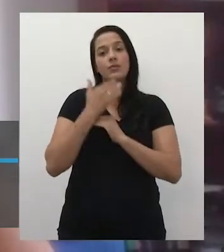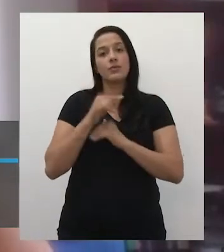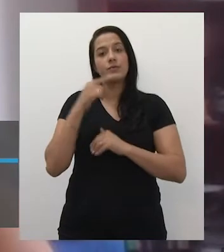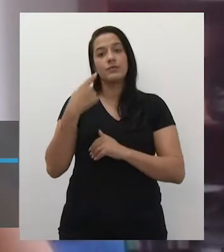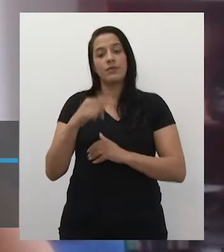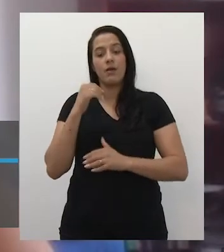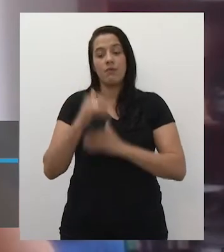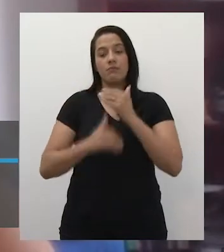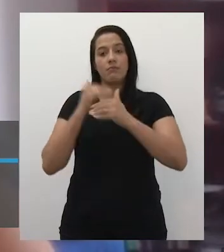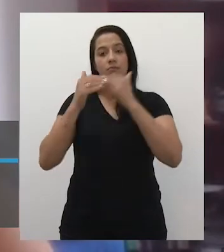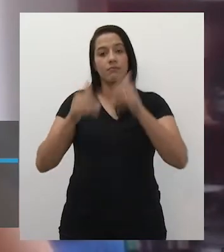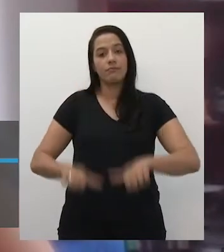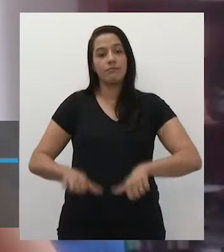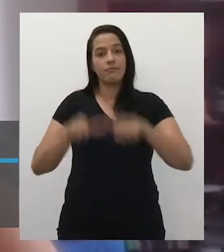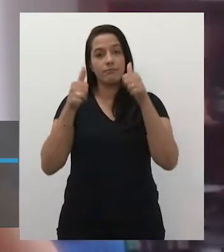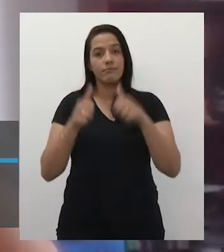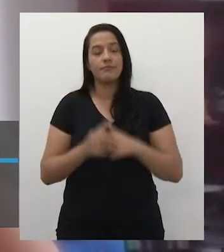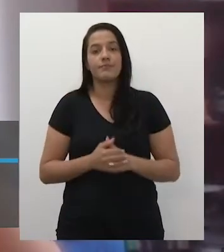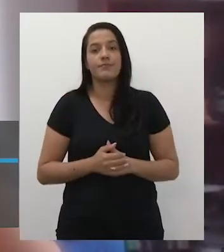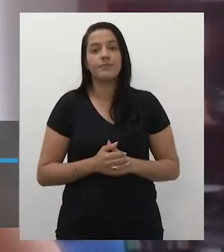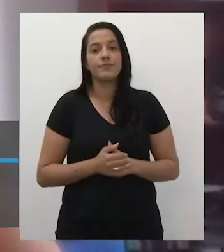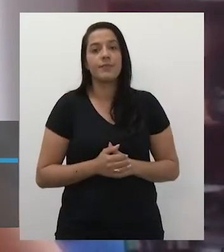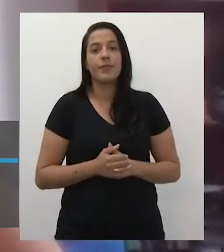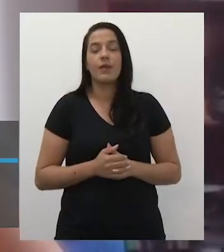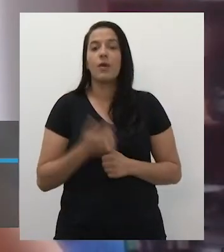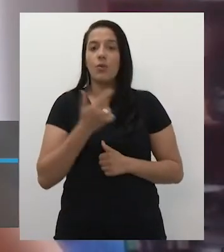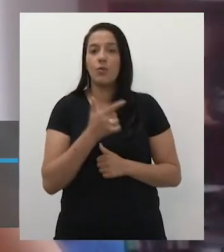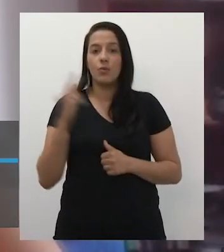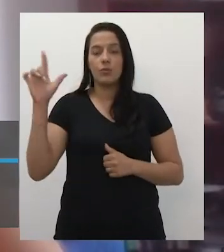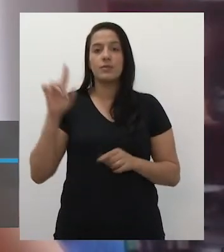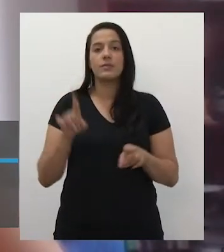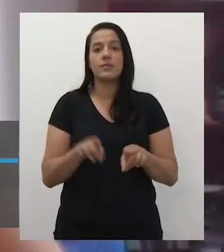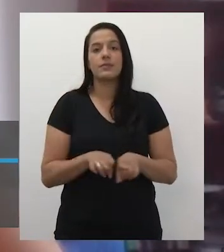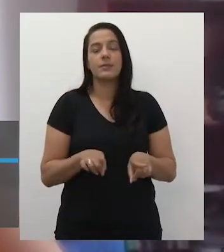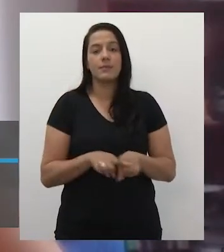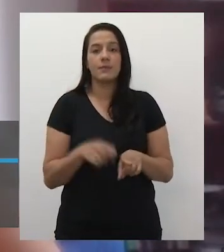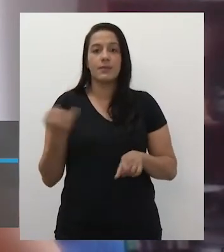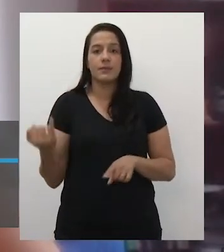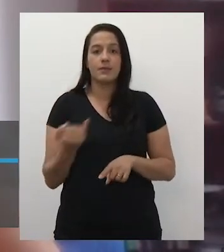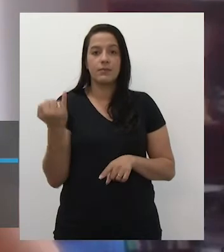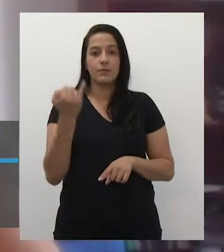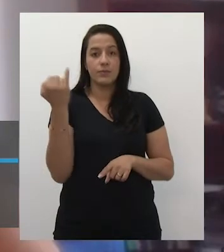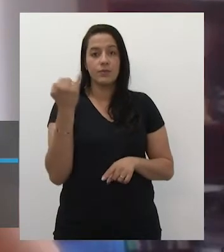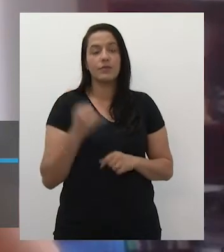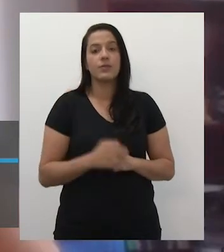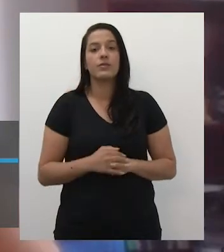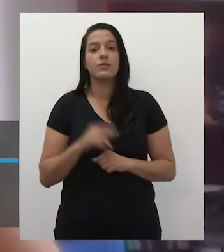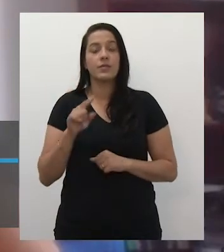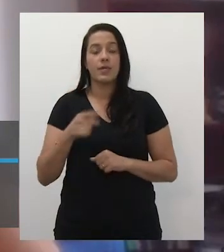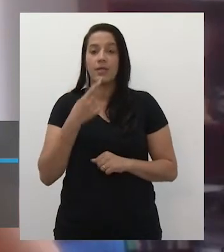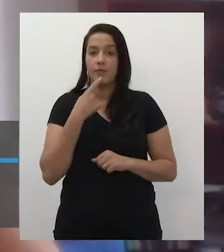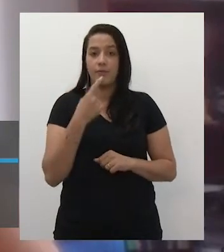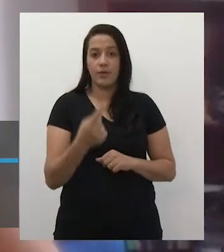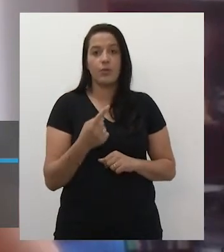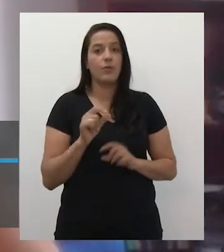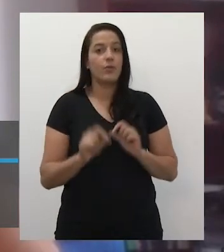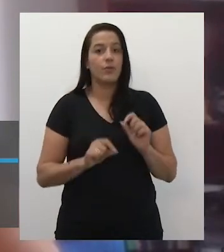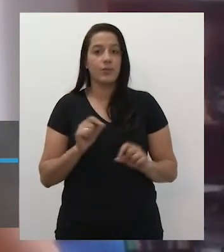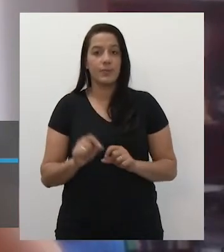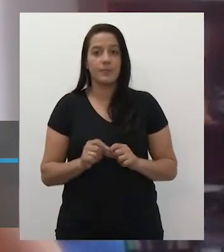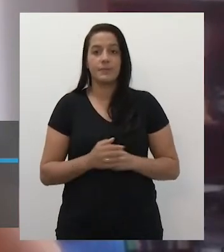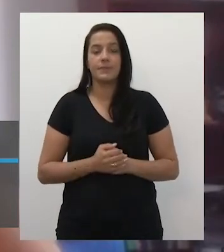meta, tudo bem. Né? Mas conhecer o que me impediu, o que me dificultou fazer alguma coisa, também